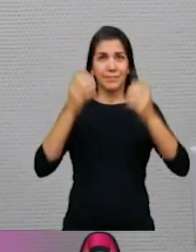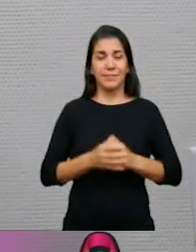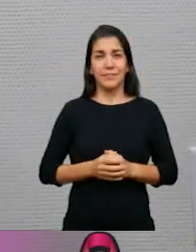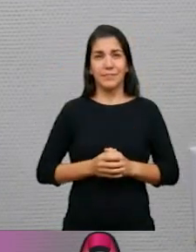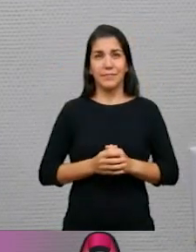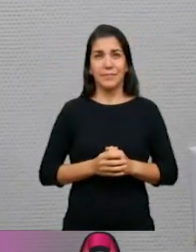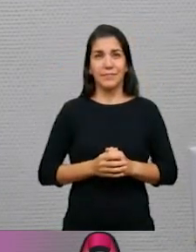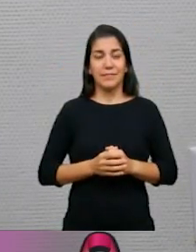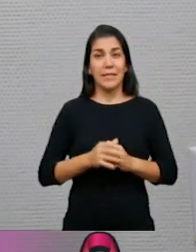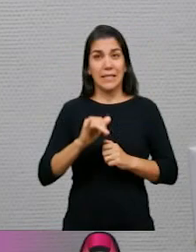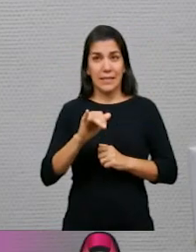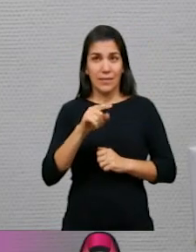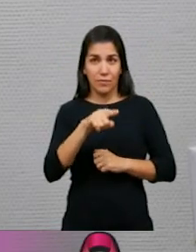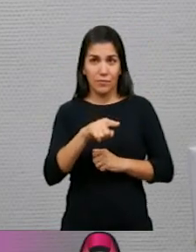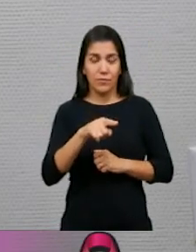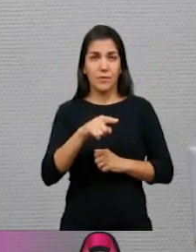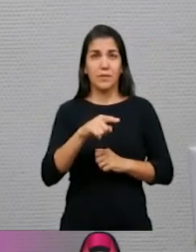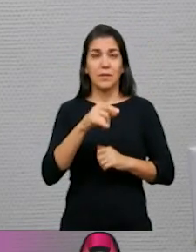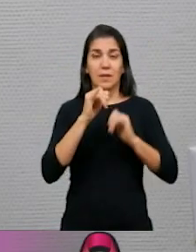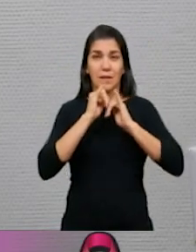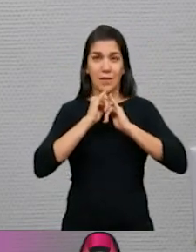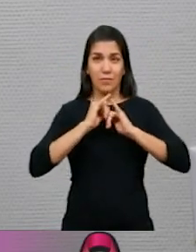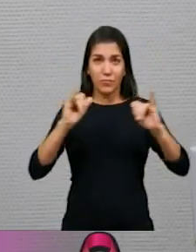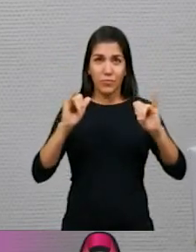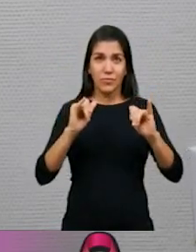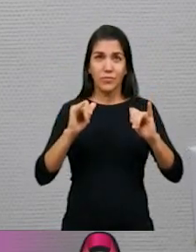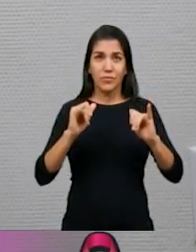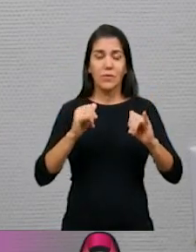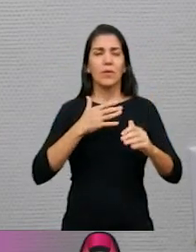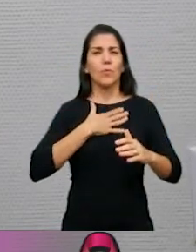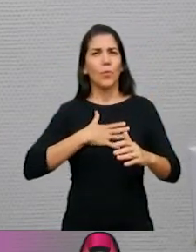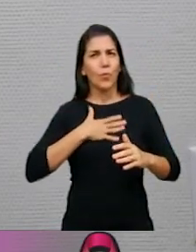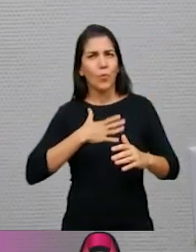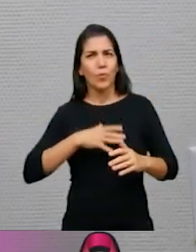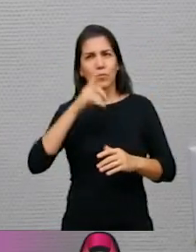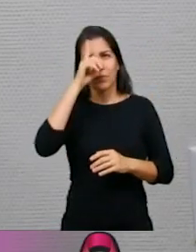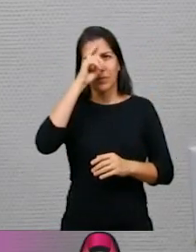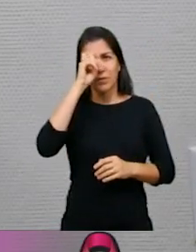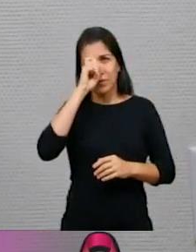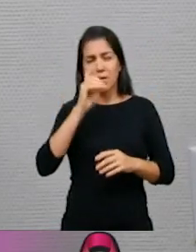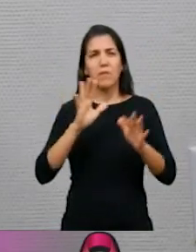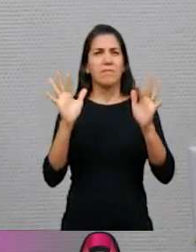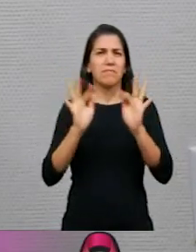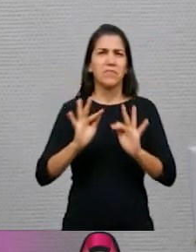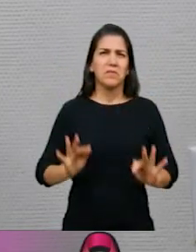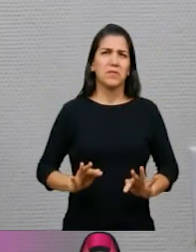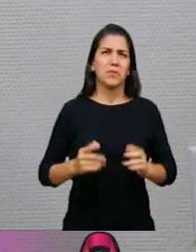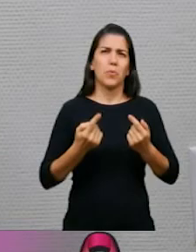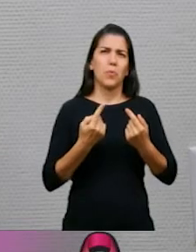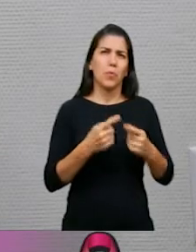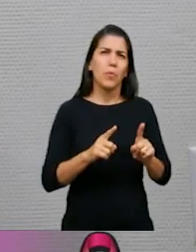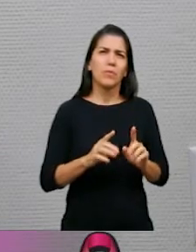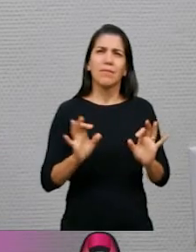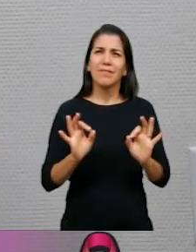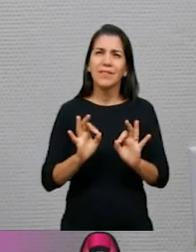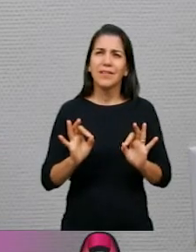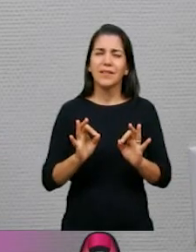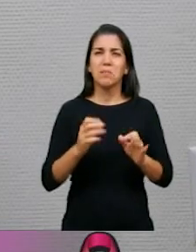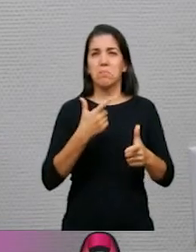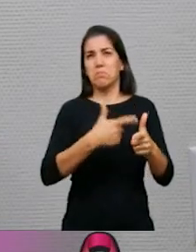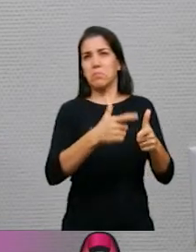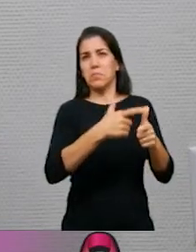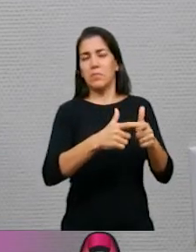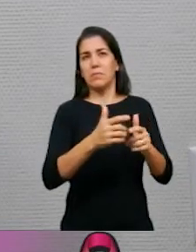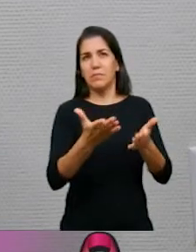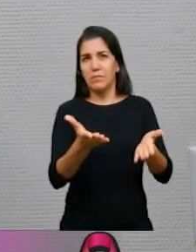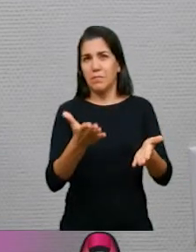senhor disse que está satisfeito com o pronto-socorro, já que o senhor vai lá tanto, e nas suas palavras aí o senhor disse que está feliz, que o senhor não tem nada contra o pronto-socorro, isso é um problema seu, não